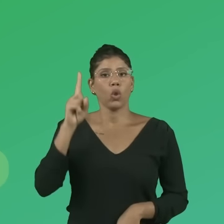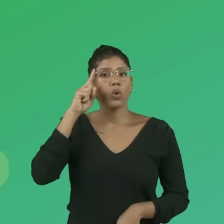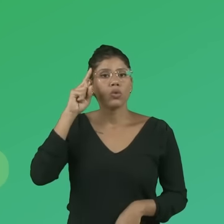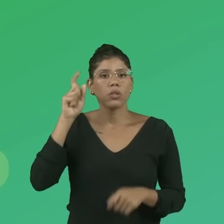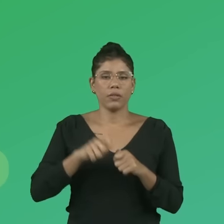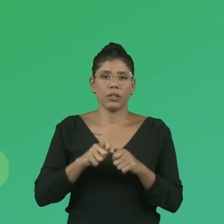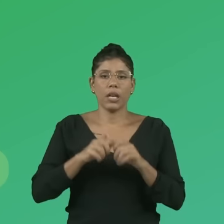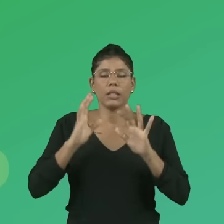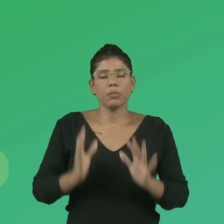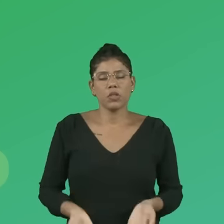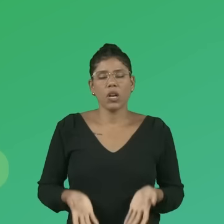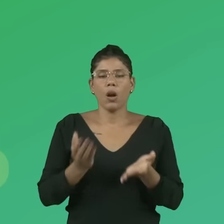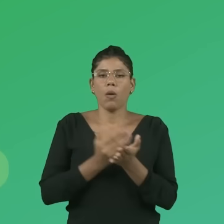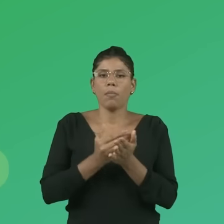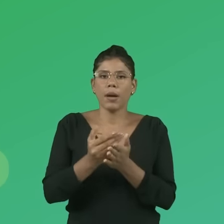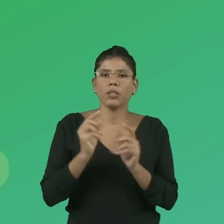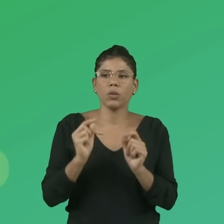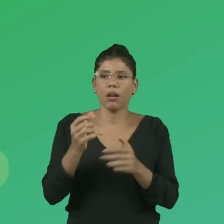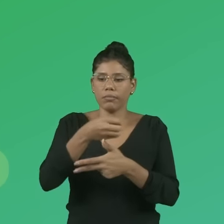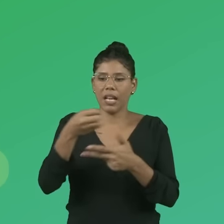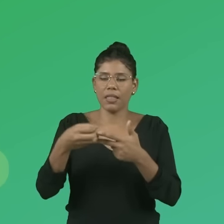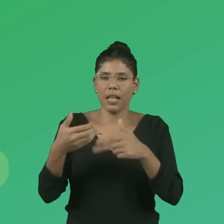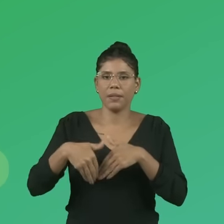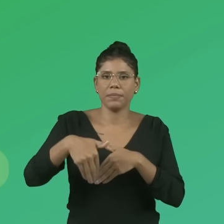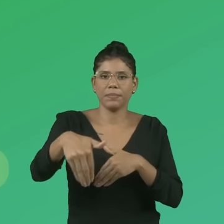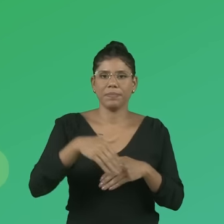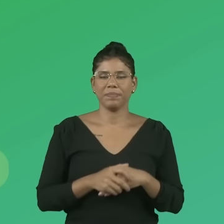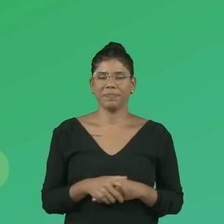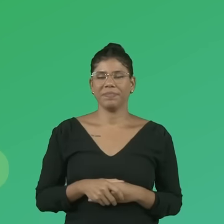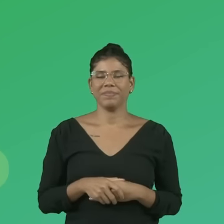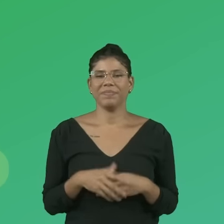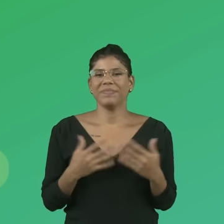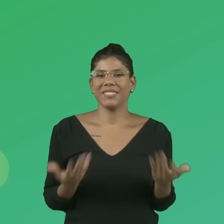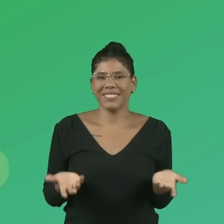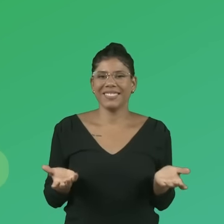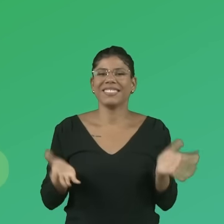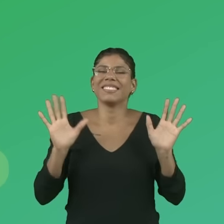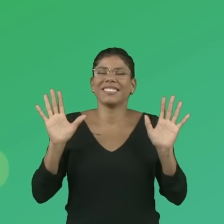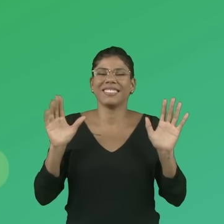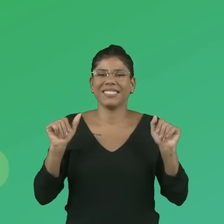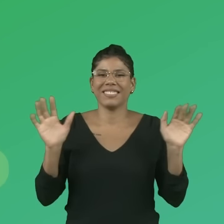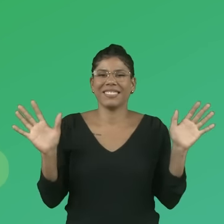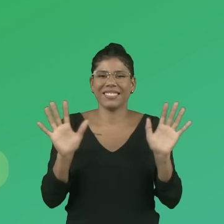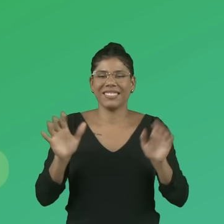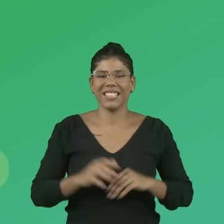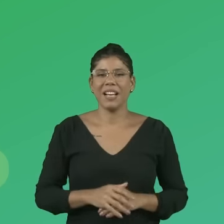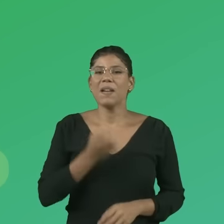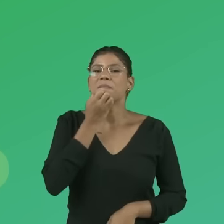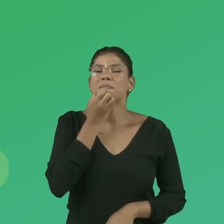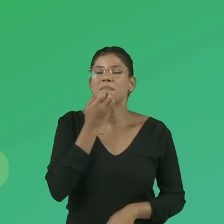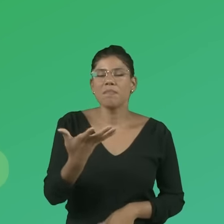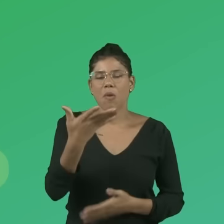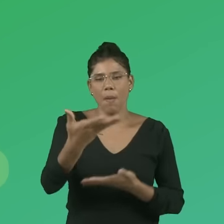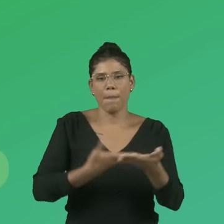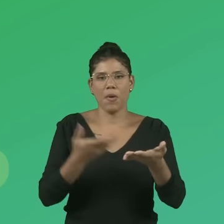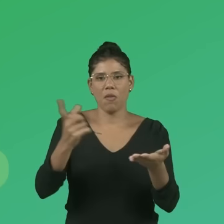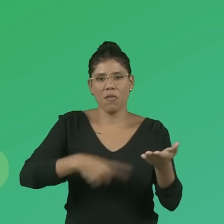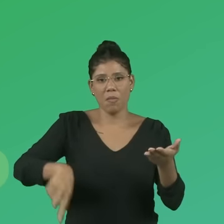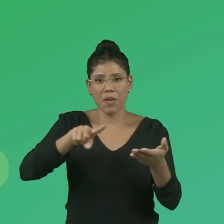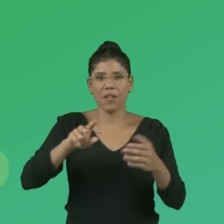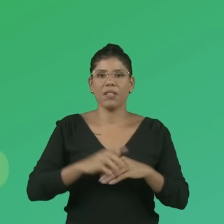prepara você aí para o que vem pela frente. No mais, eu me despeço por aqui, desejo uma excelente prova para vocês,